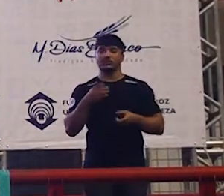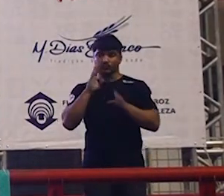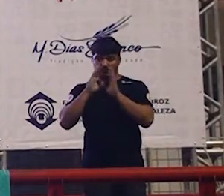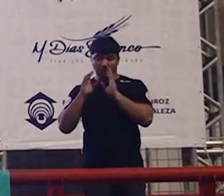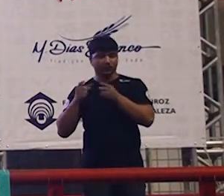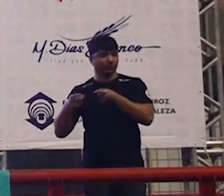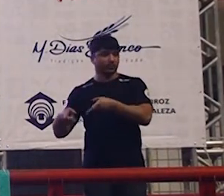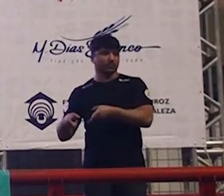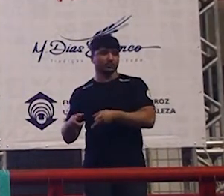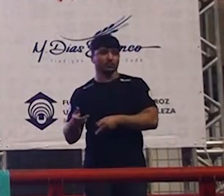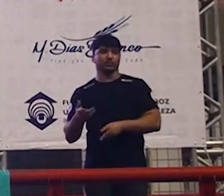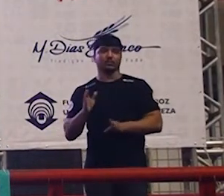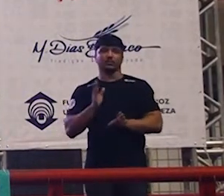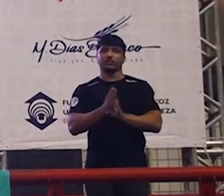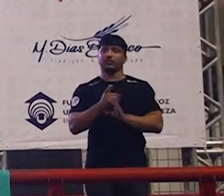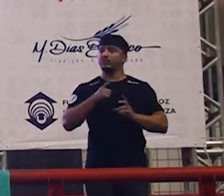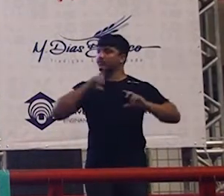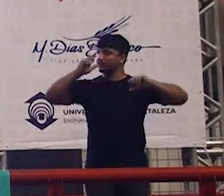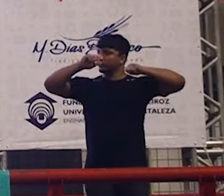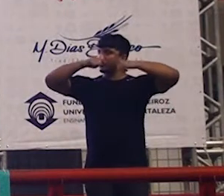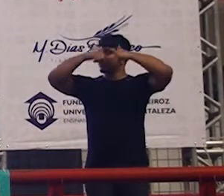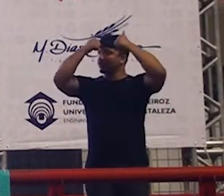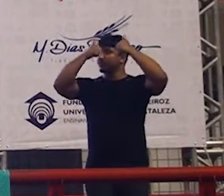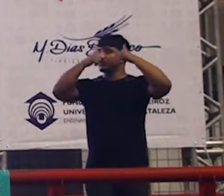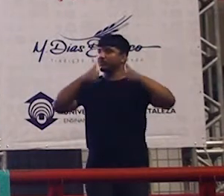o Facebook em prol da minha sanidade mental.